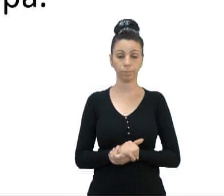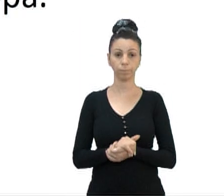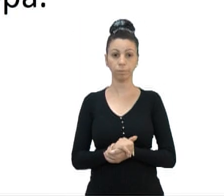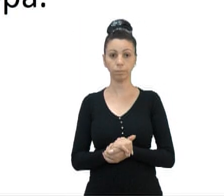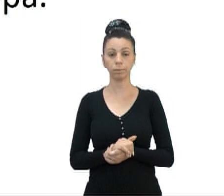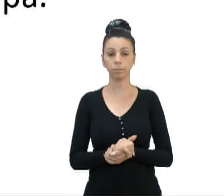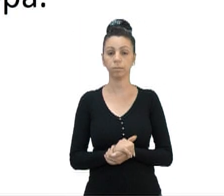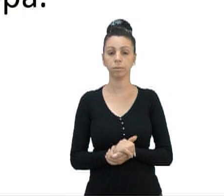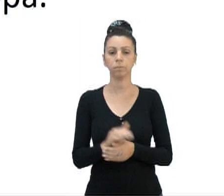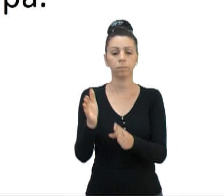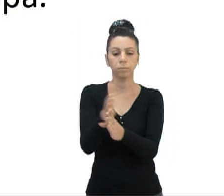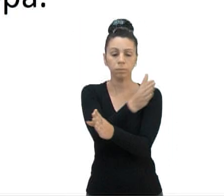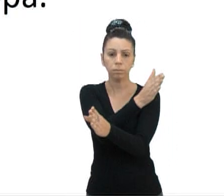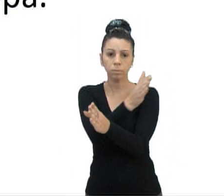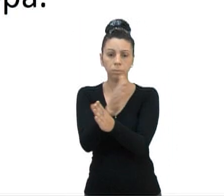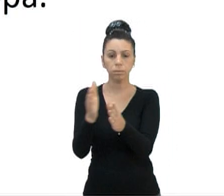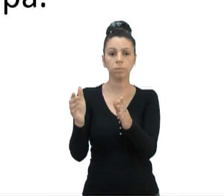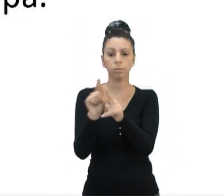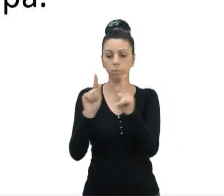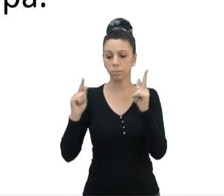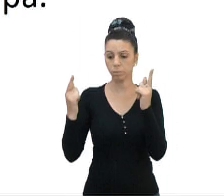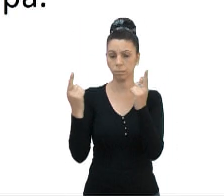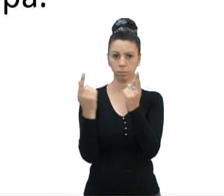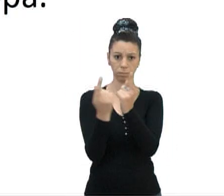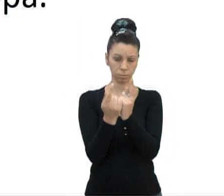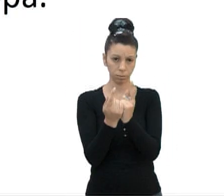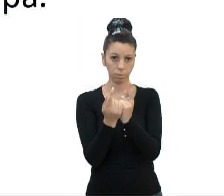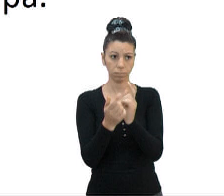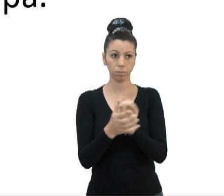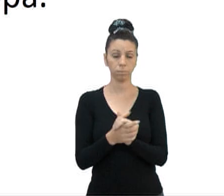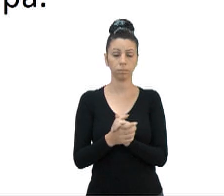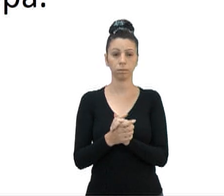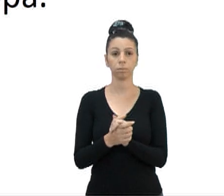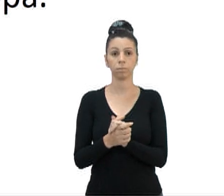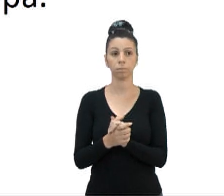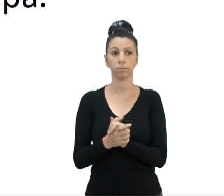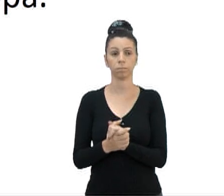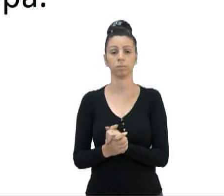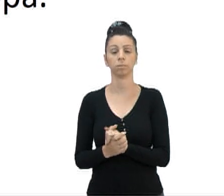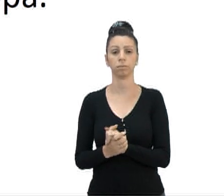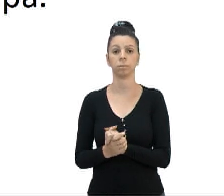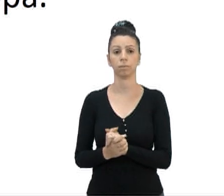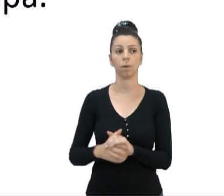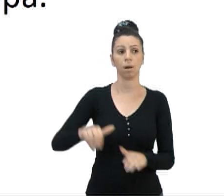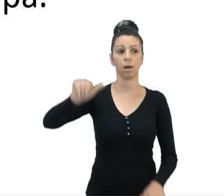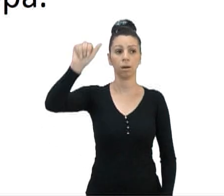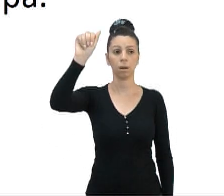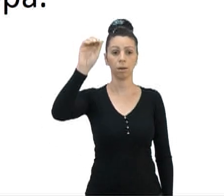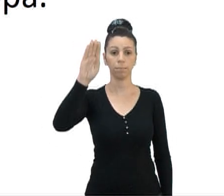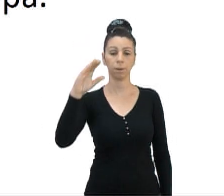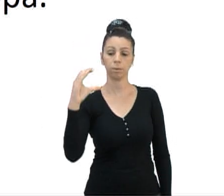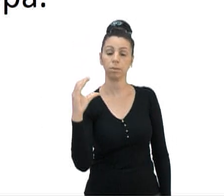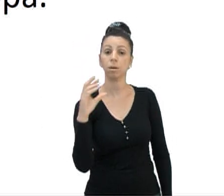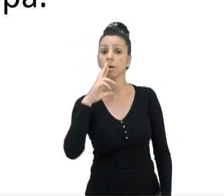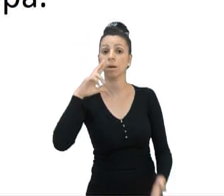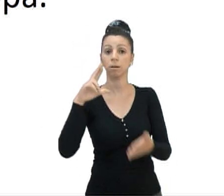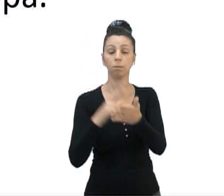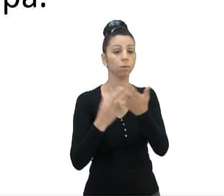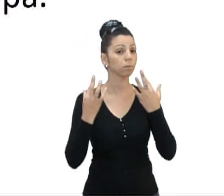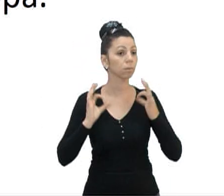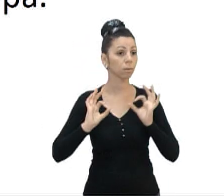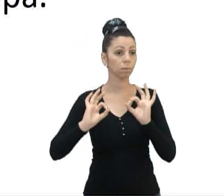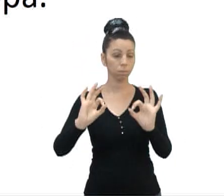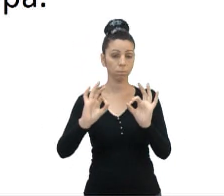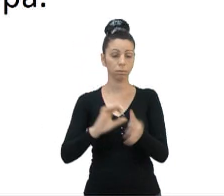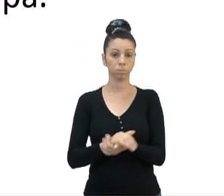limites geográficos, é correto afirmar que qual das alternativas aqui responde adequadamente